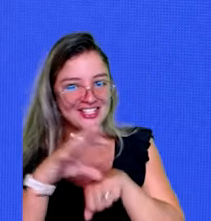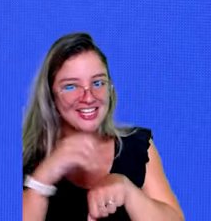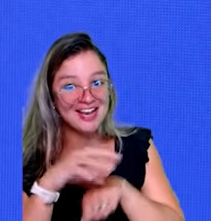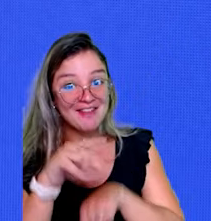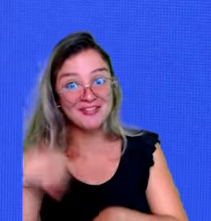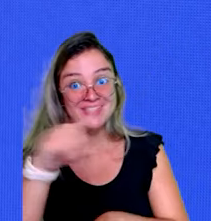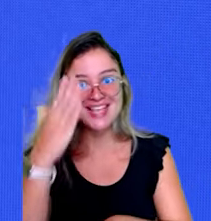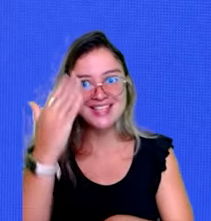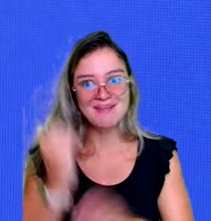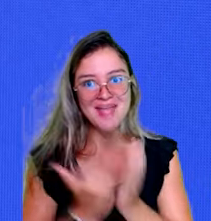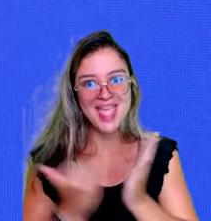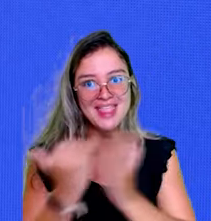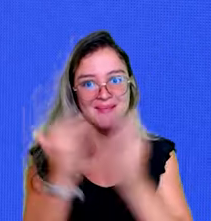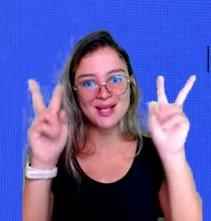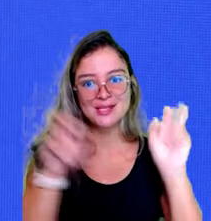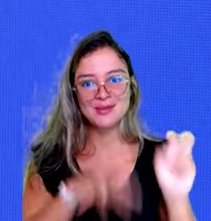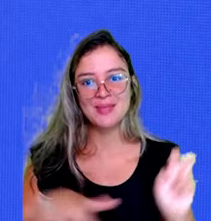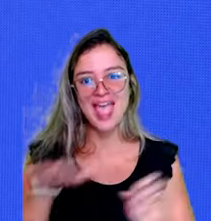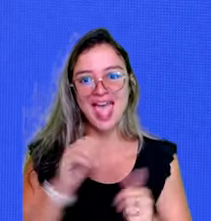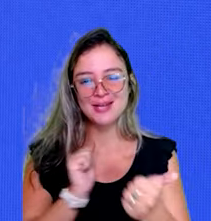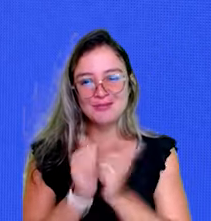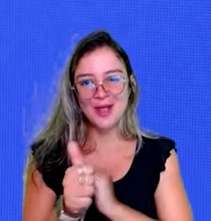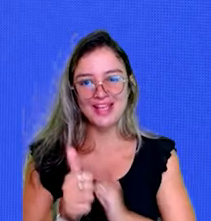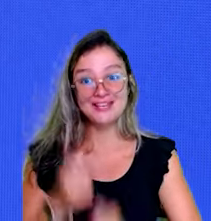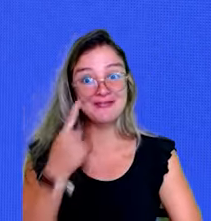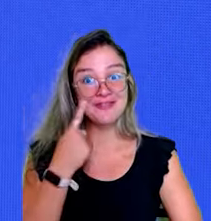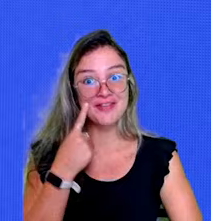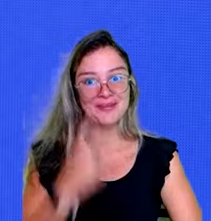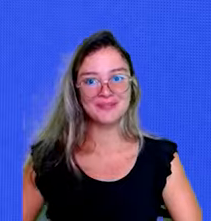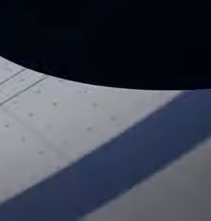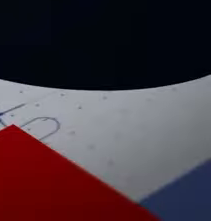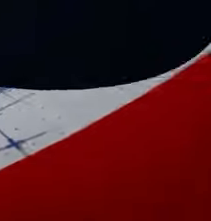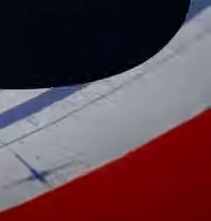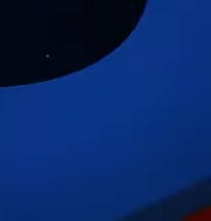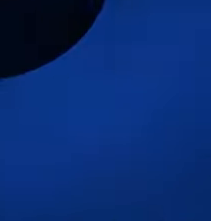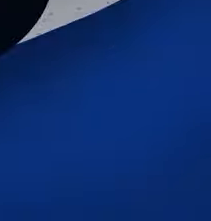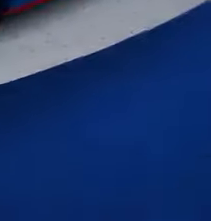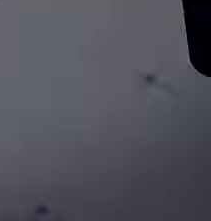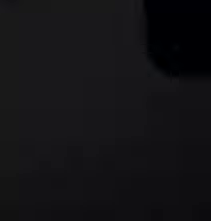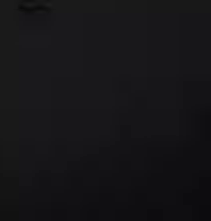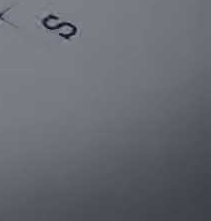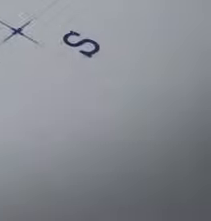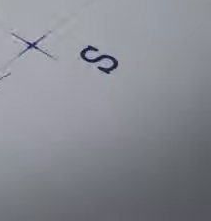quem quer saber mais sobre o mundo dos esportes. Vamos conferir.